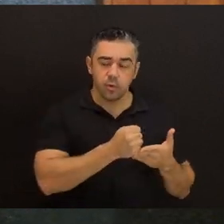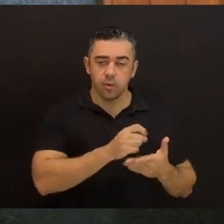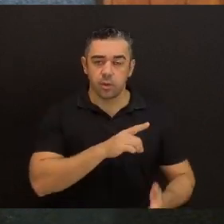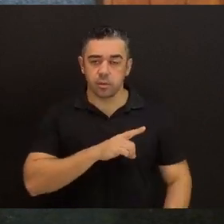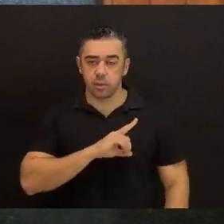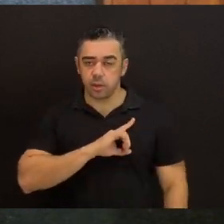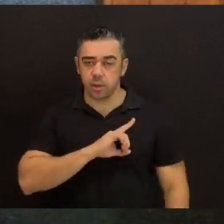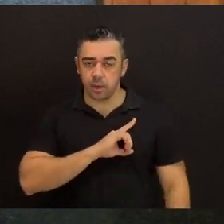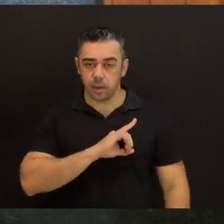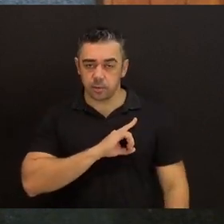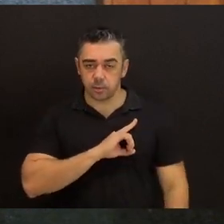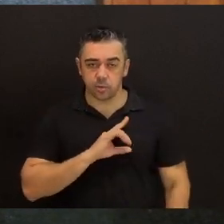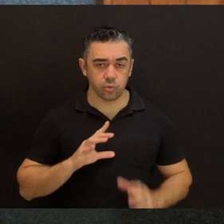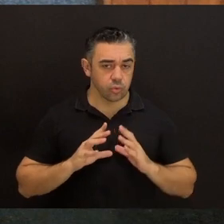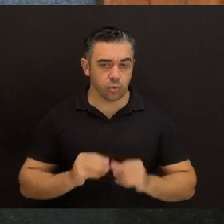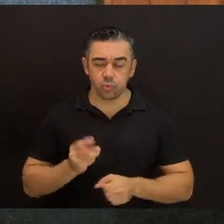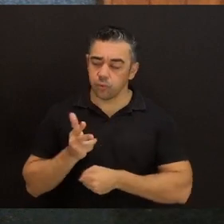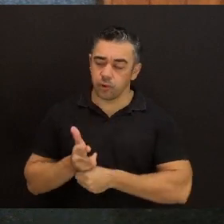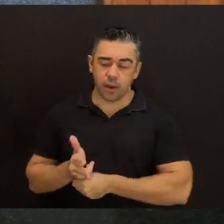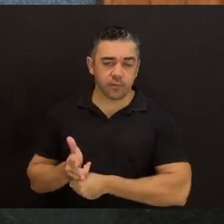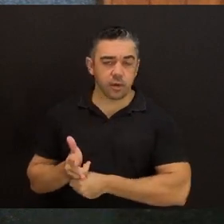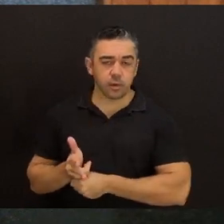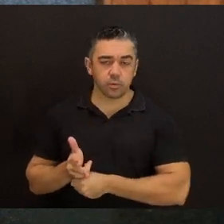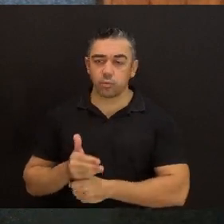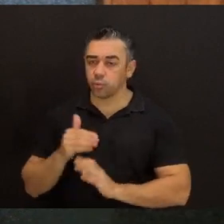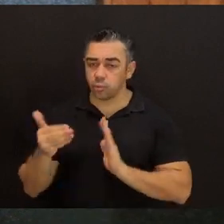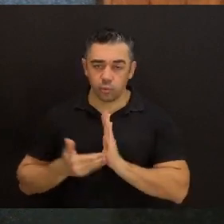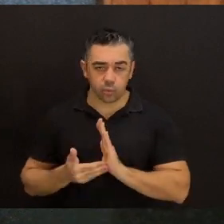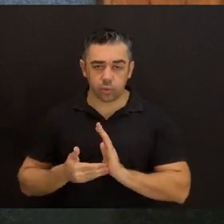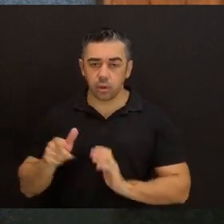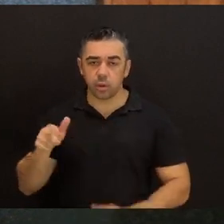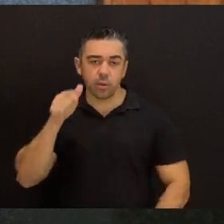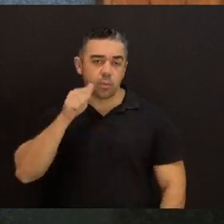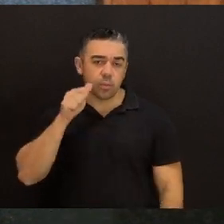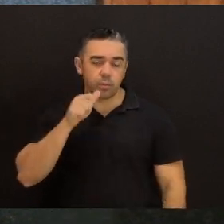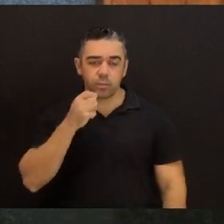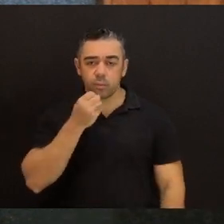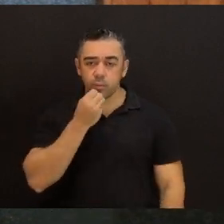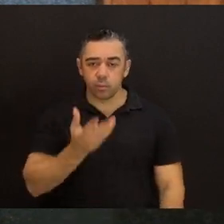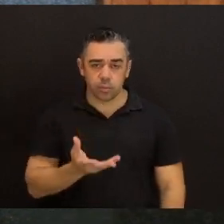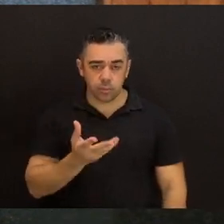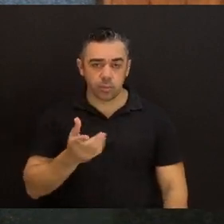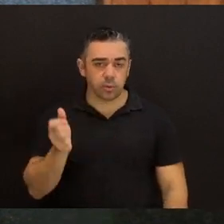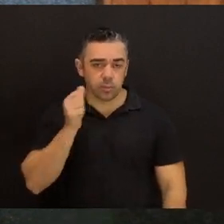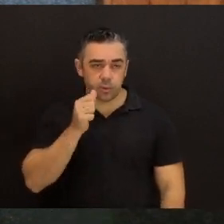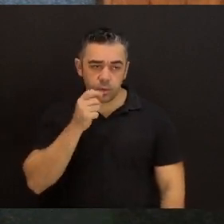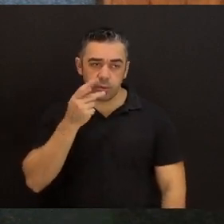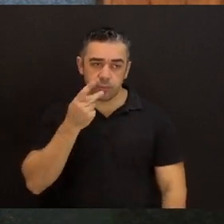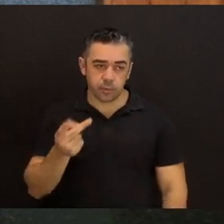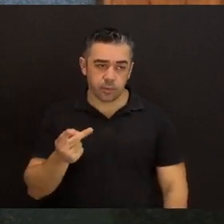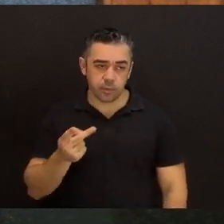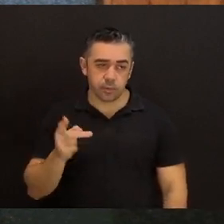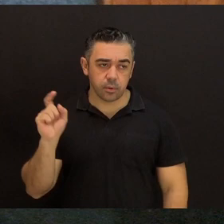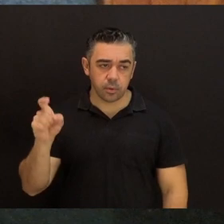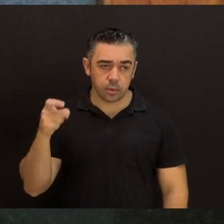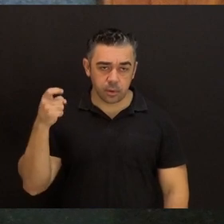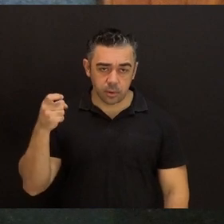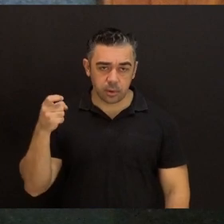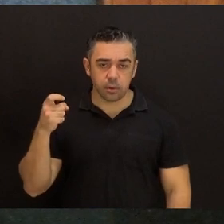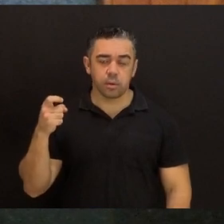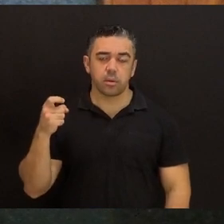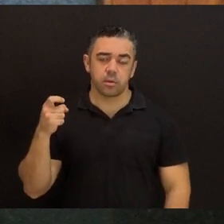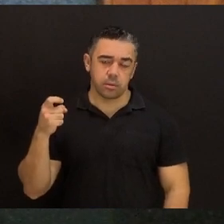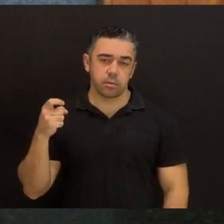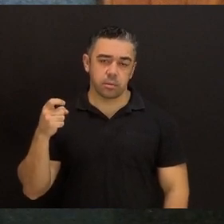toda essa ação foi gravado a fala dessa mulher foi gravada e a todo momento ela indicava que o ex-companheiro dela